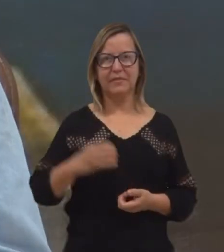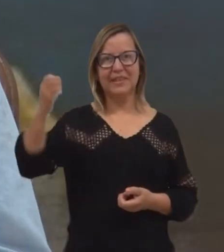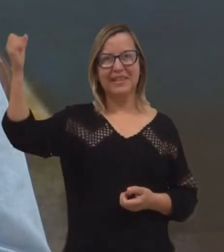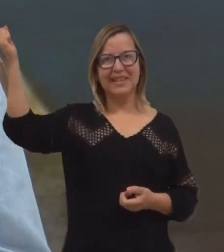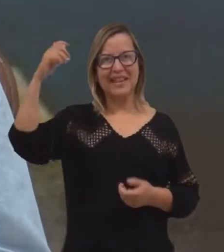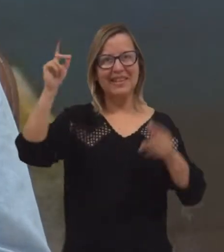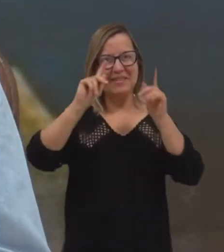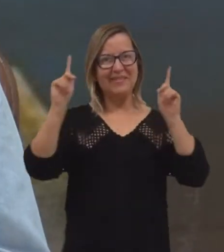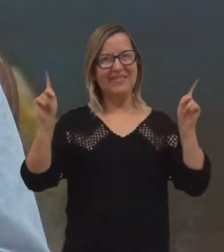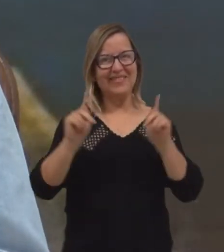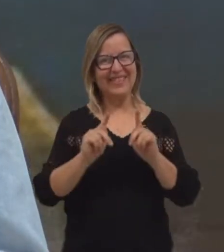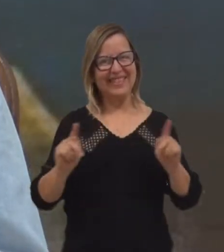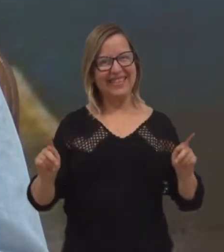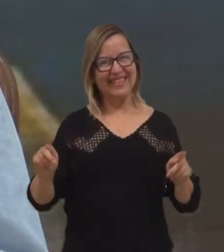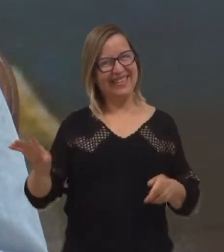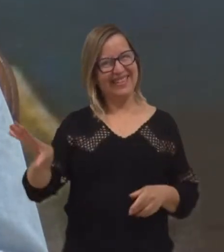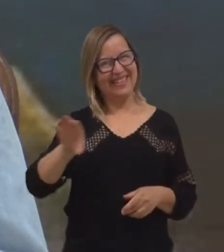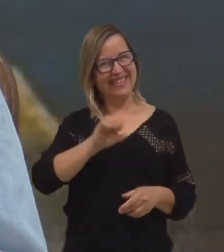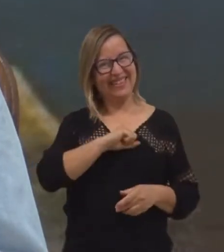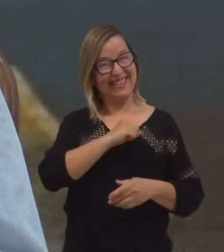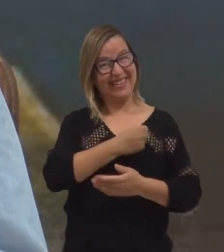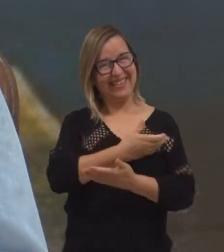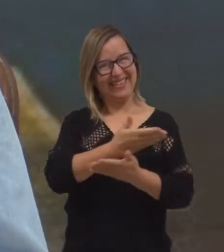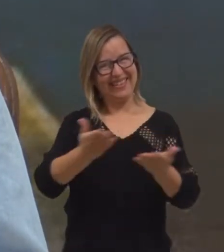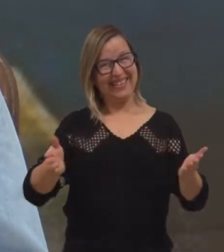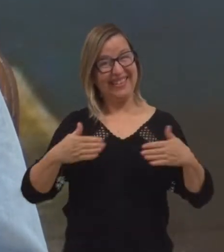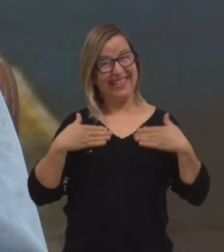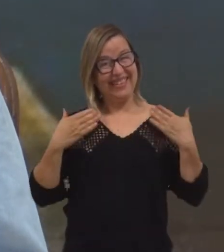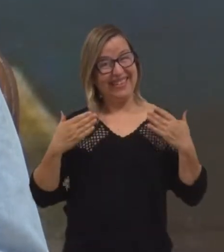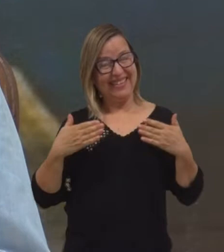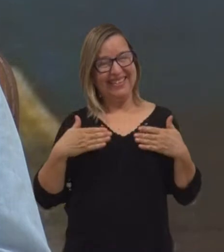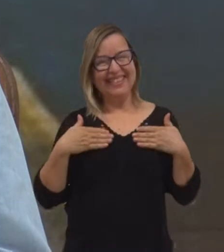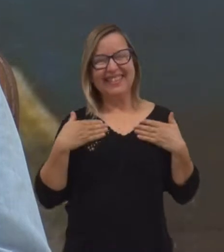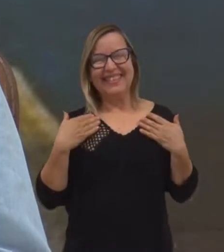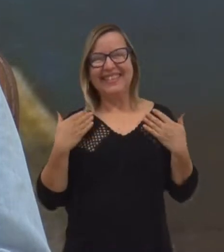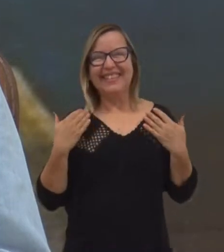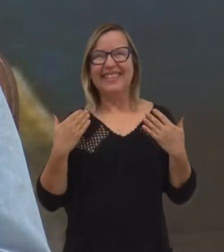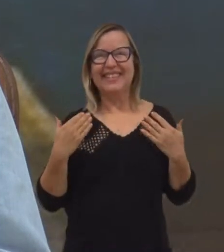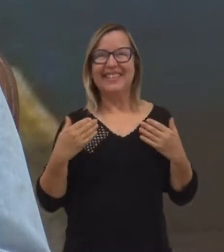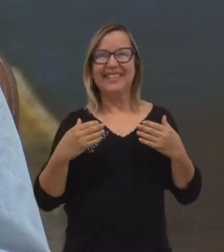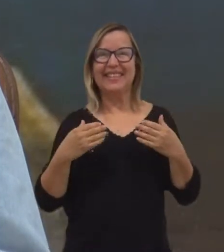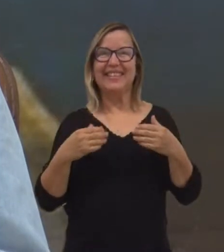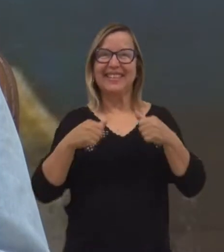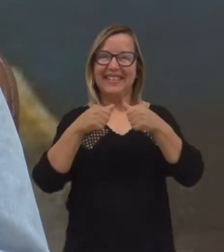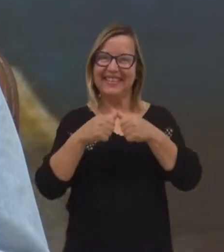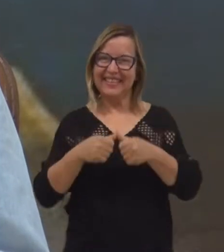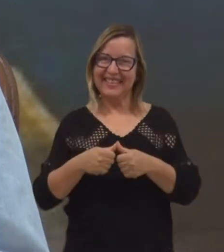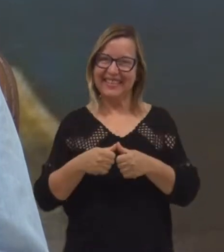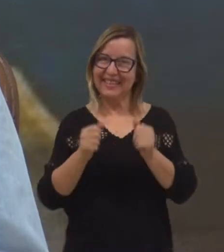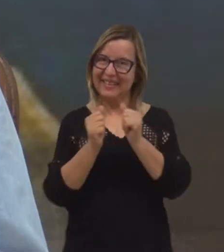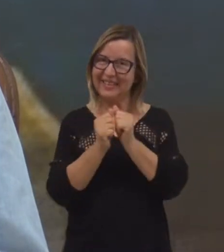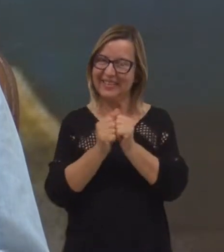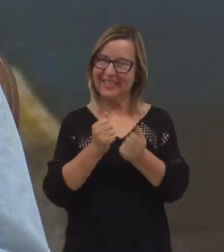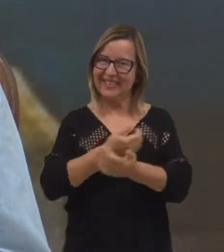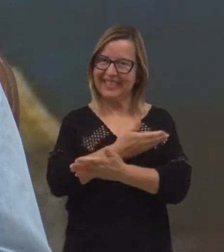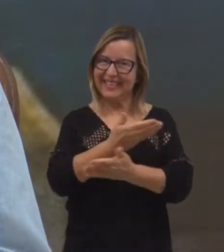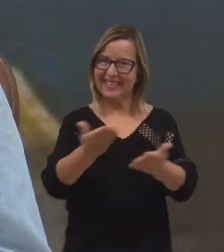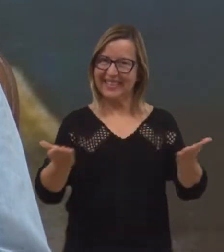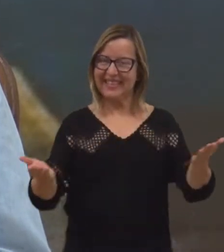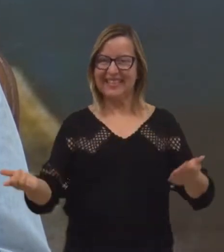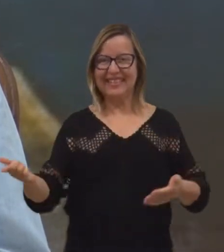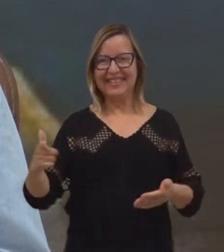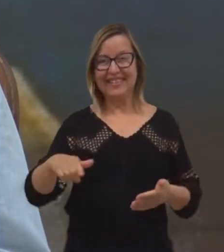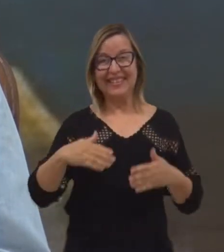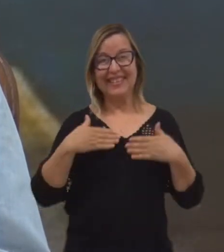Graça e paz, amados. É uma alegria muito grande poder estar com vocês novamente.